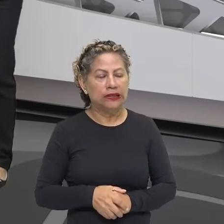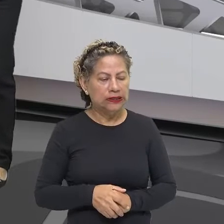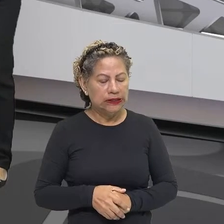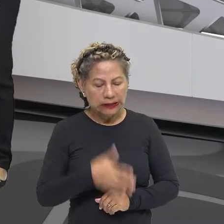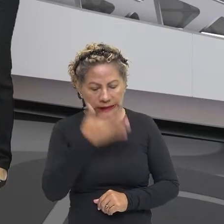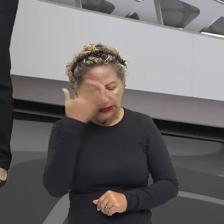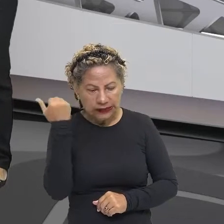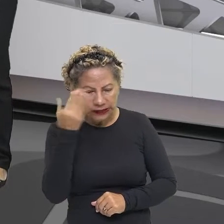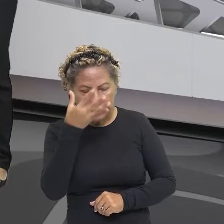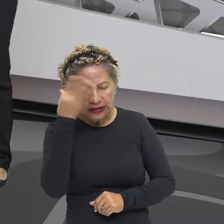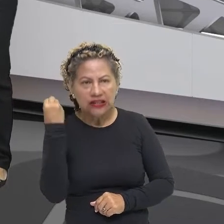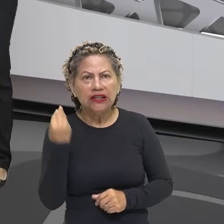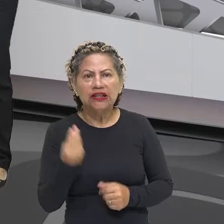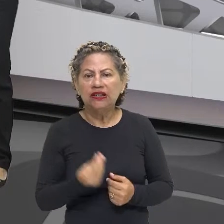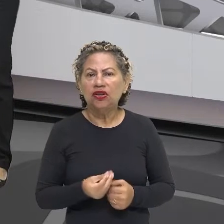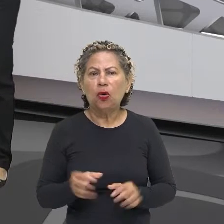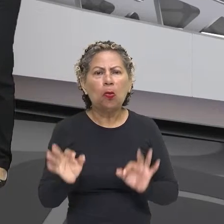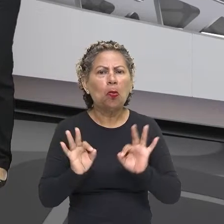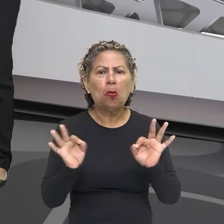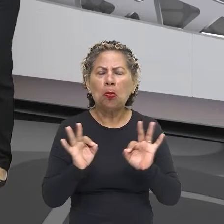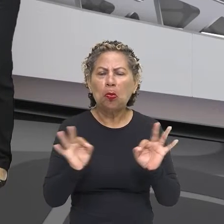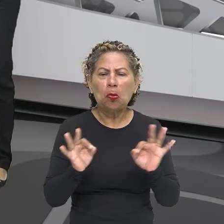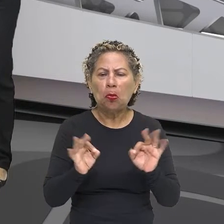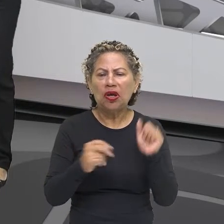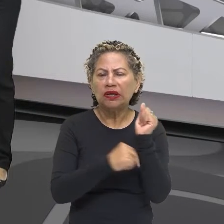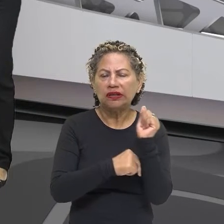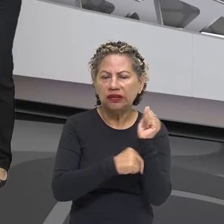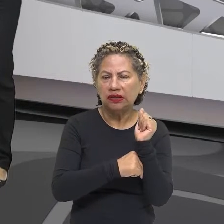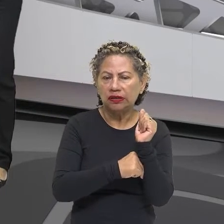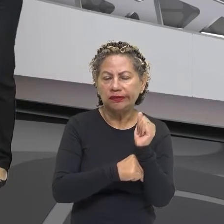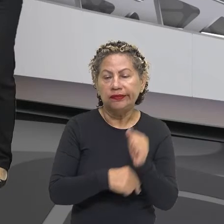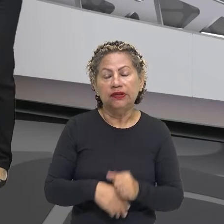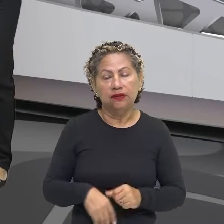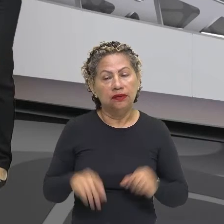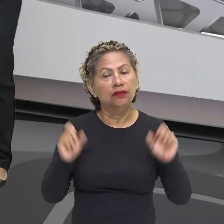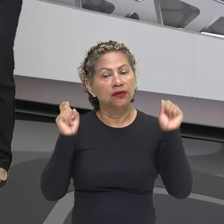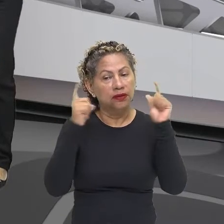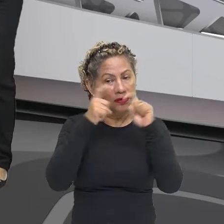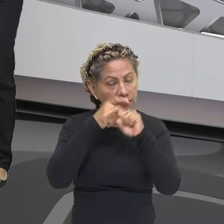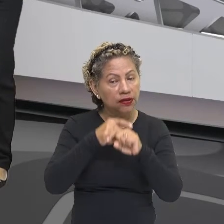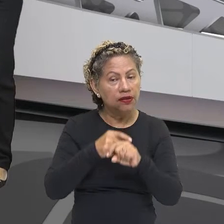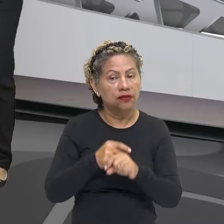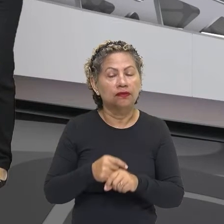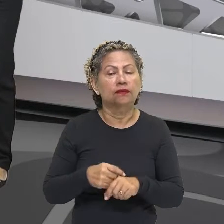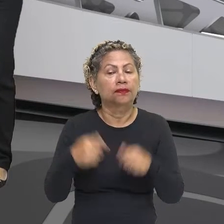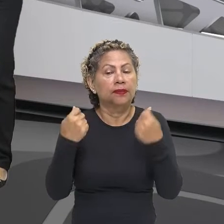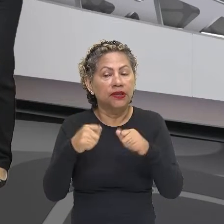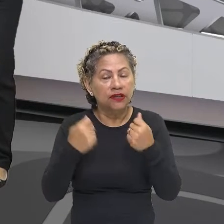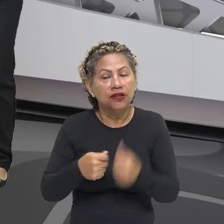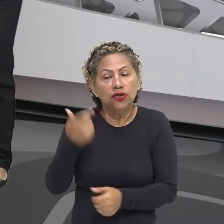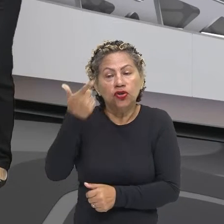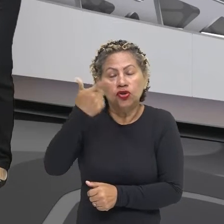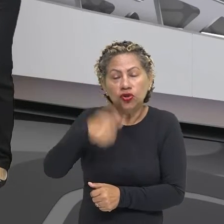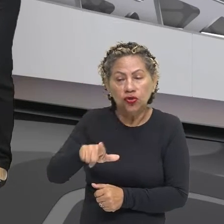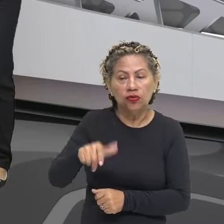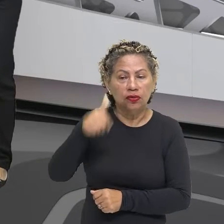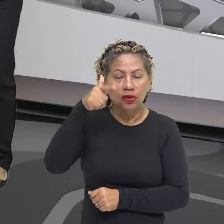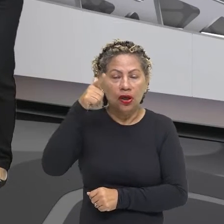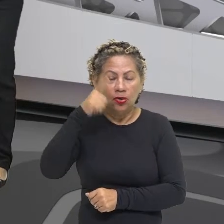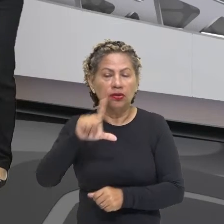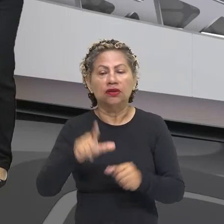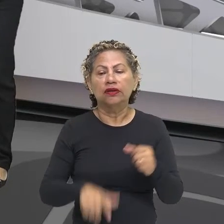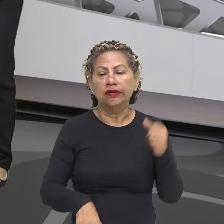computador, para que a pessoa não consiga quebrar essa senha do cofre, tá? Do